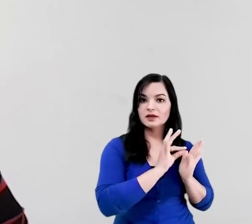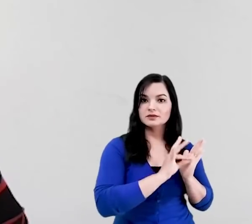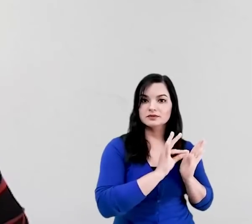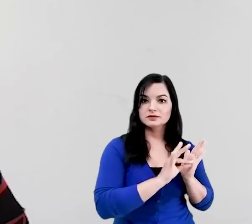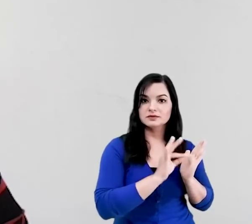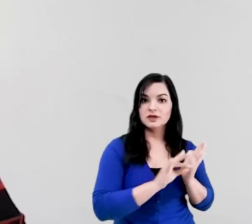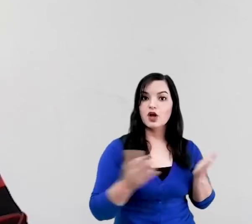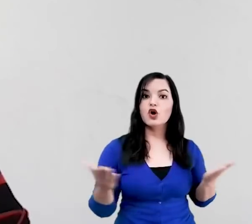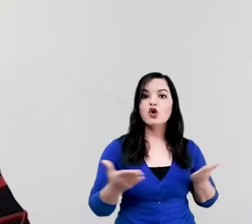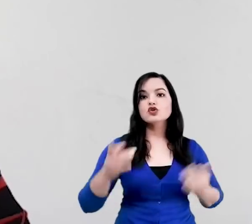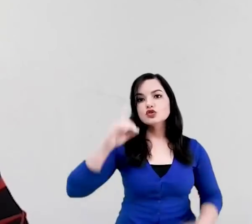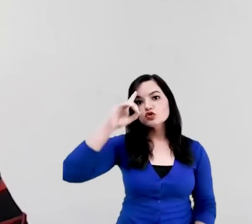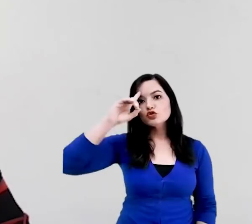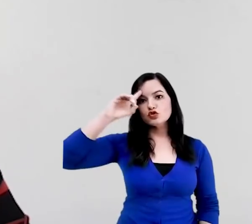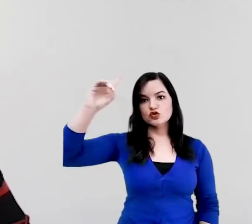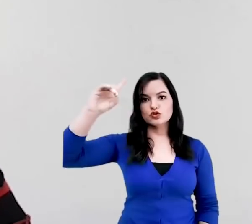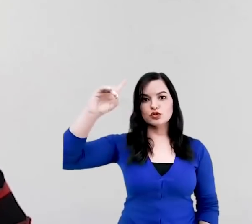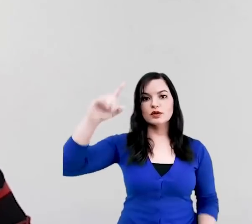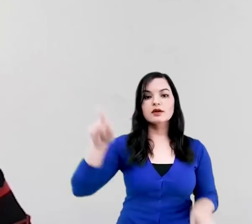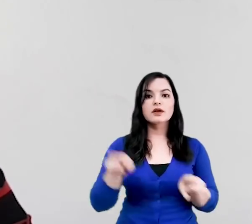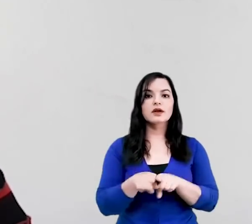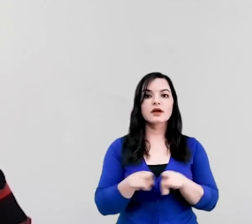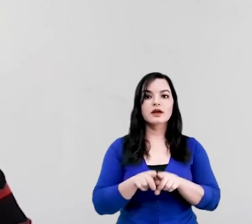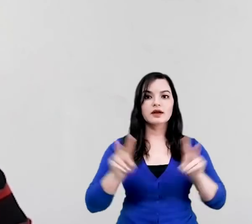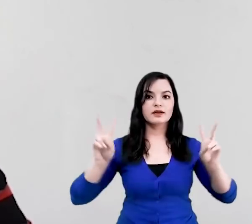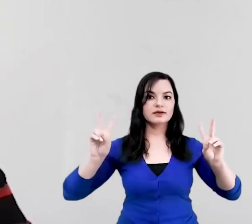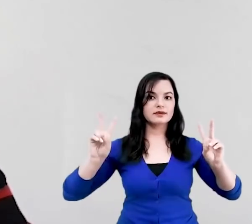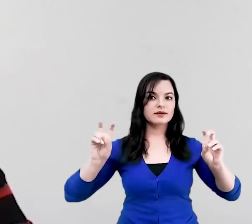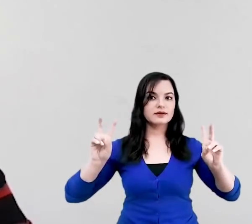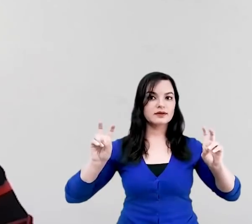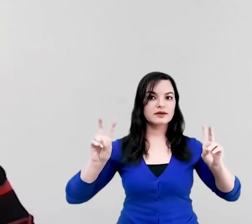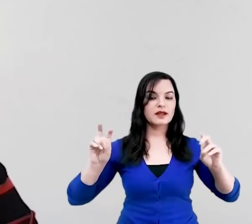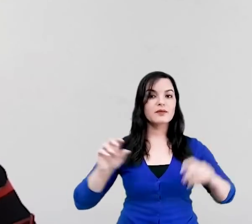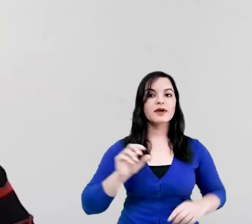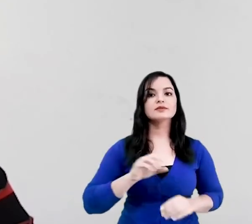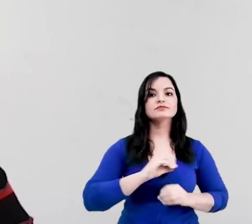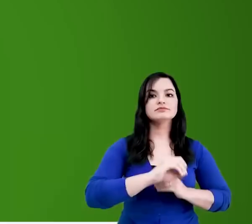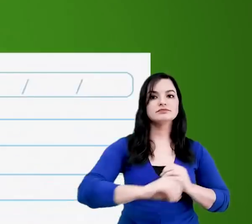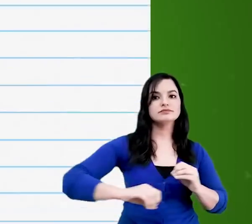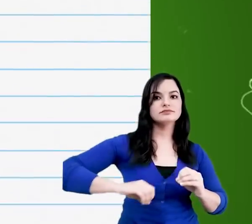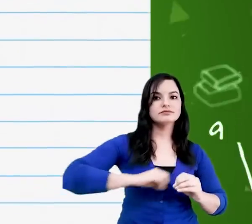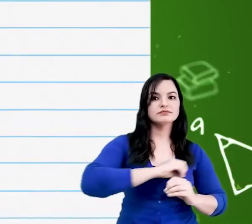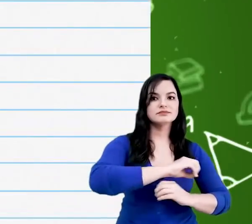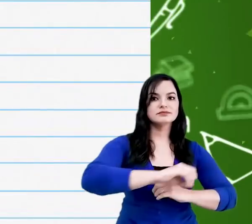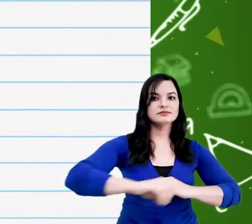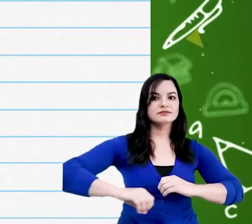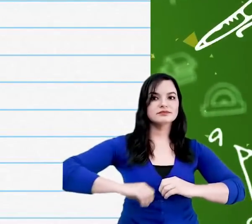data de hoje e o tema do nosso desafio, que é Sistema Solar.